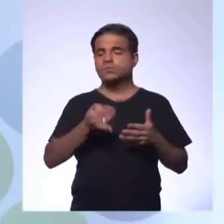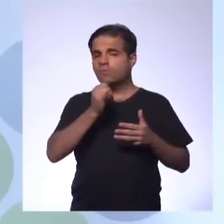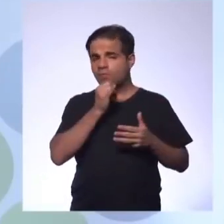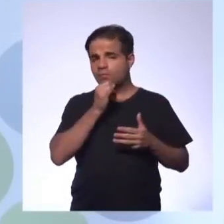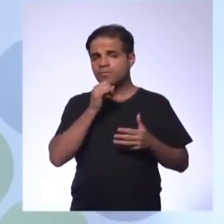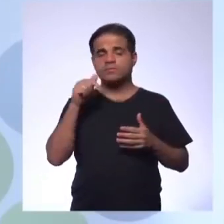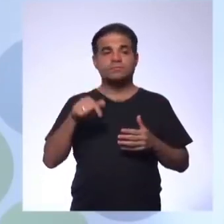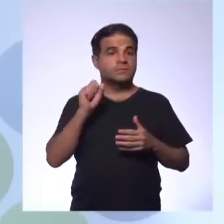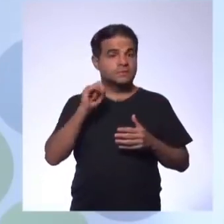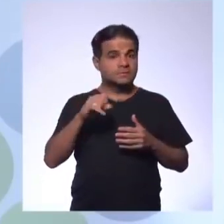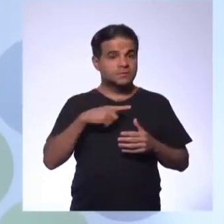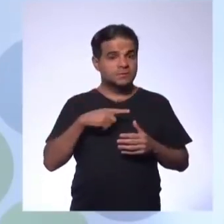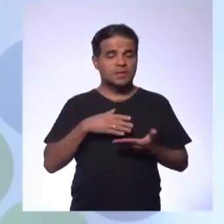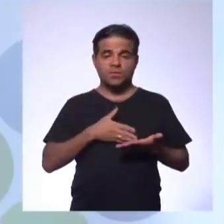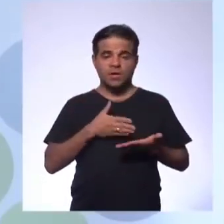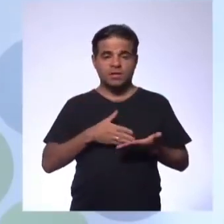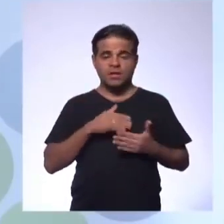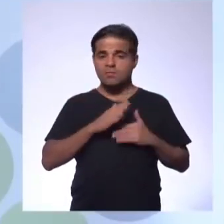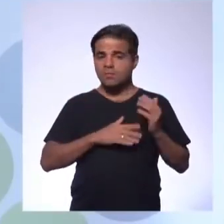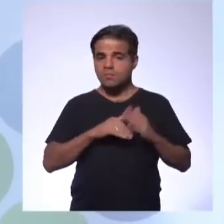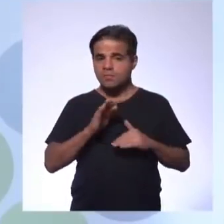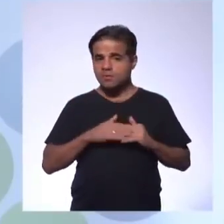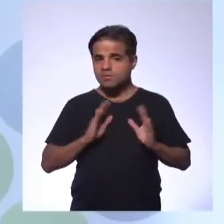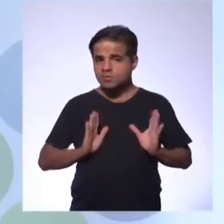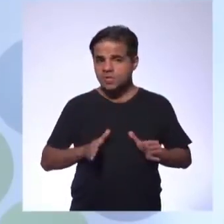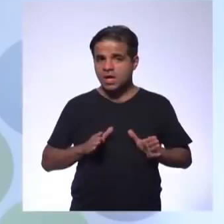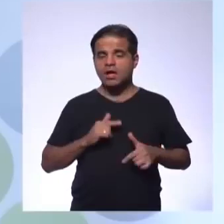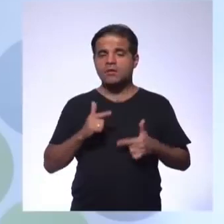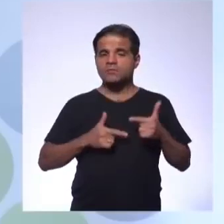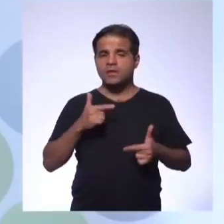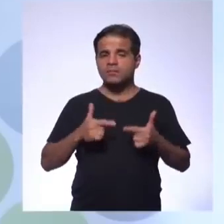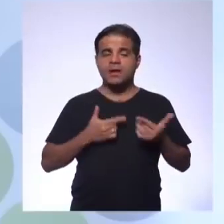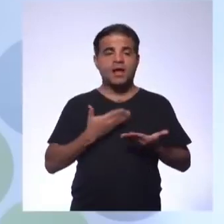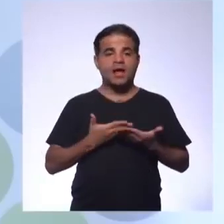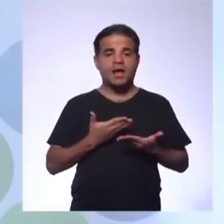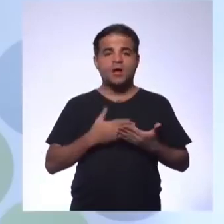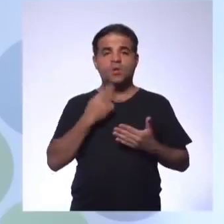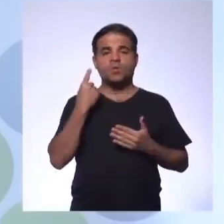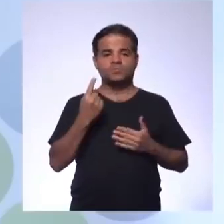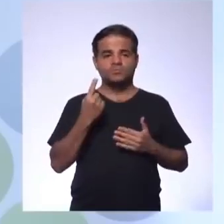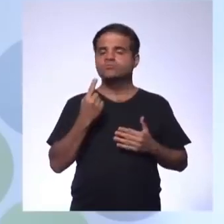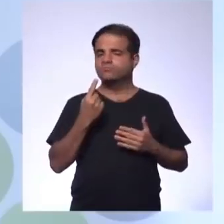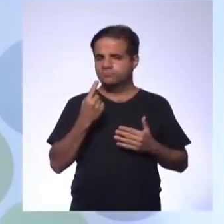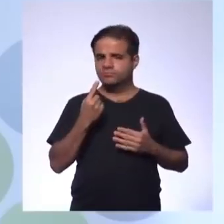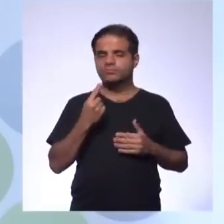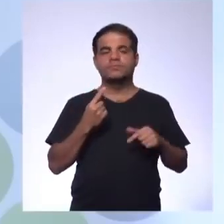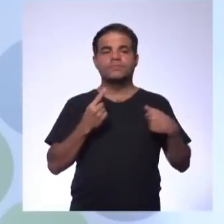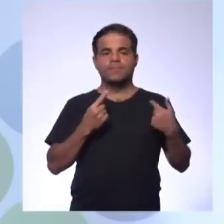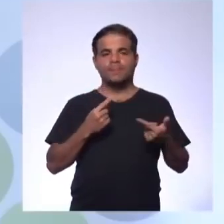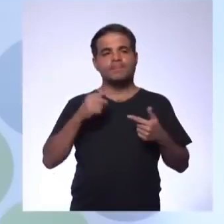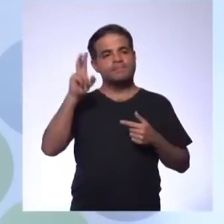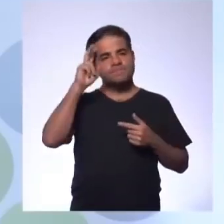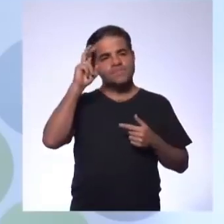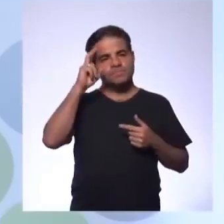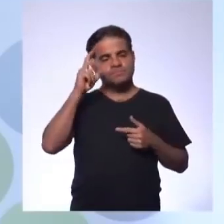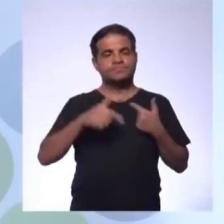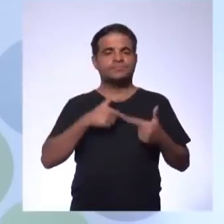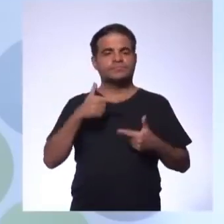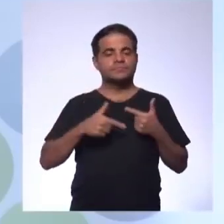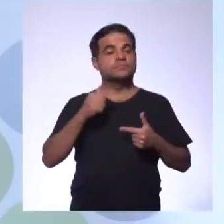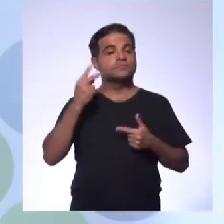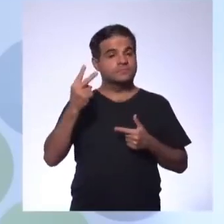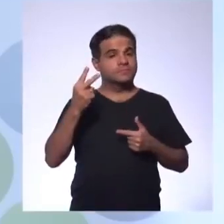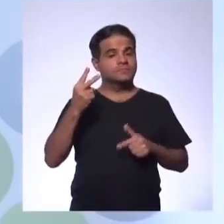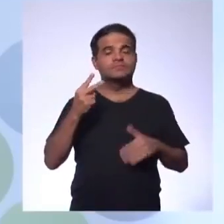exemplo, se você tiver o caderno em mãos já, trabalharemos a aula 1. E na quinta-feira trabalharemos a